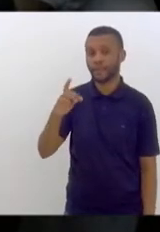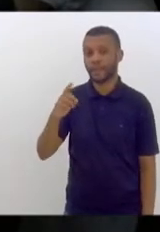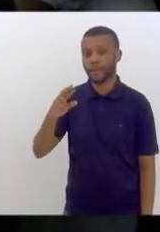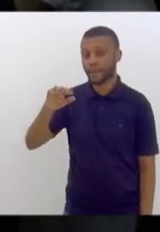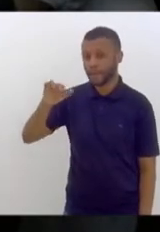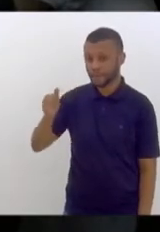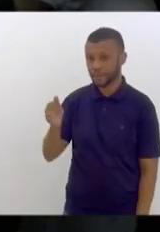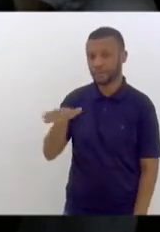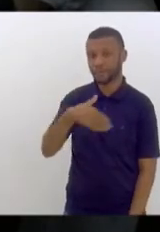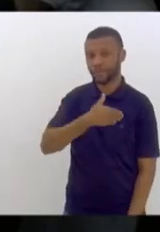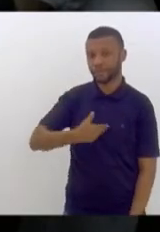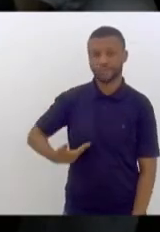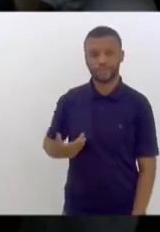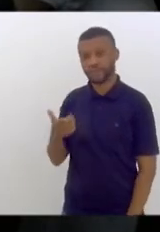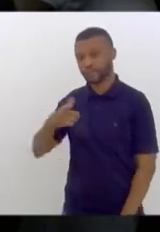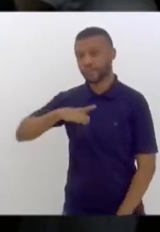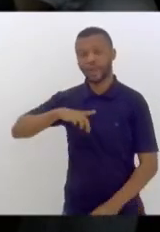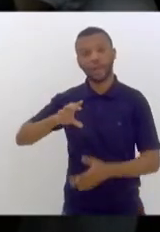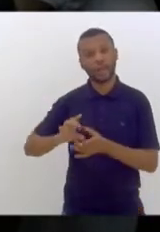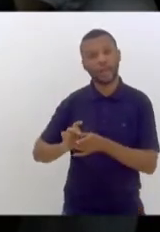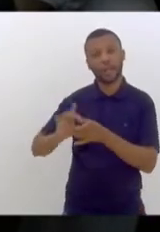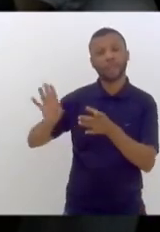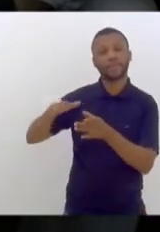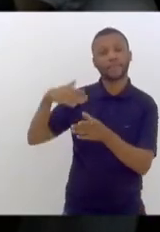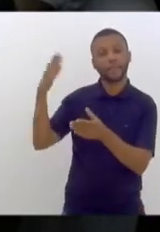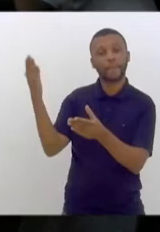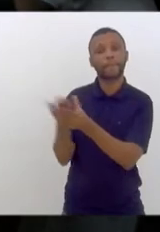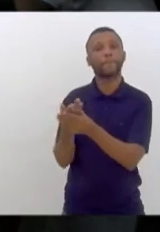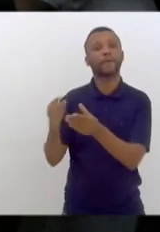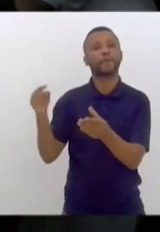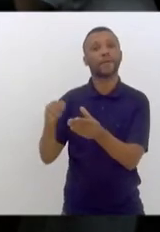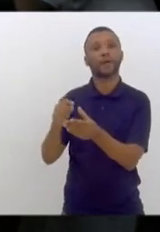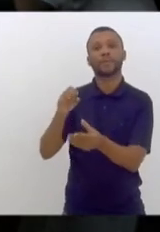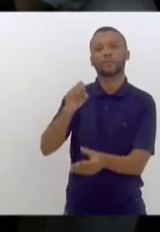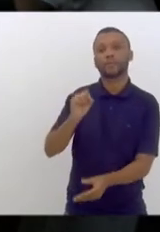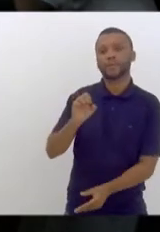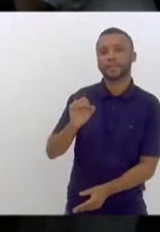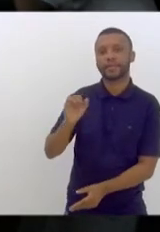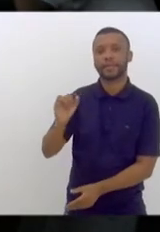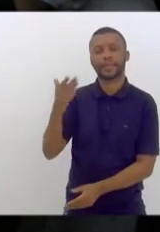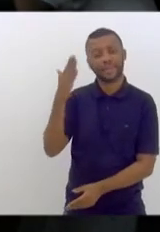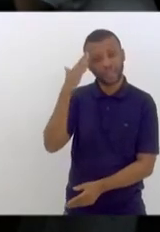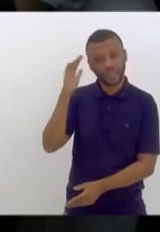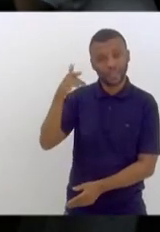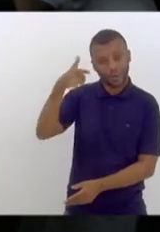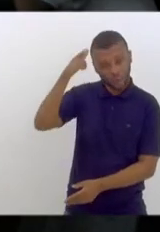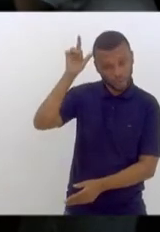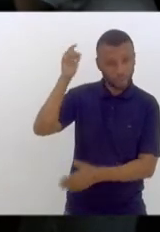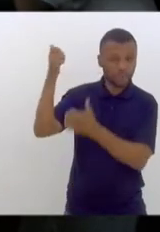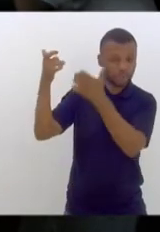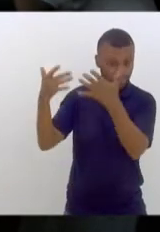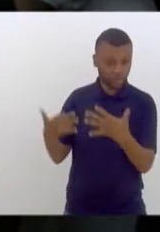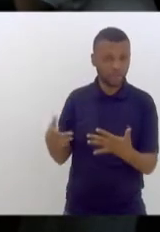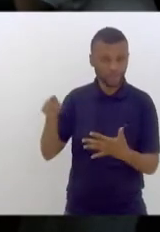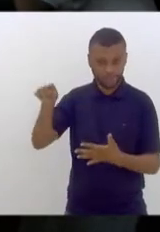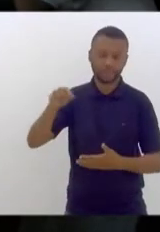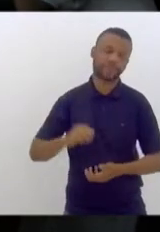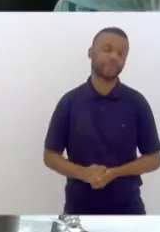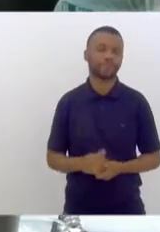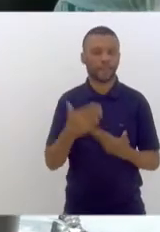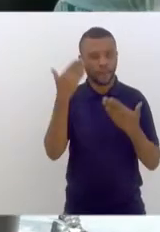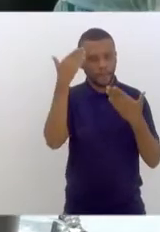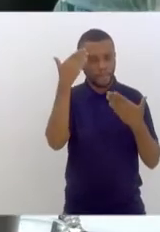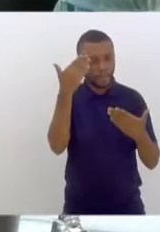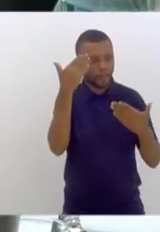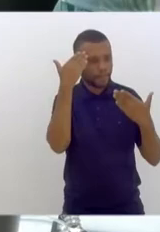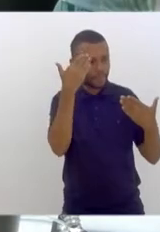estão disponíveis nesse processo SEI, que o deputado Luiz Paulo falou. Obrigada. Muito